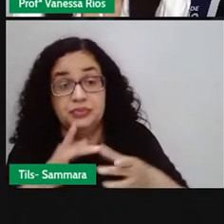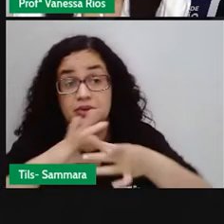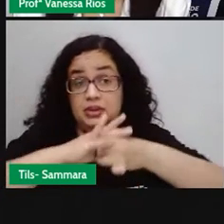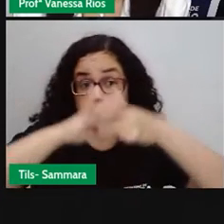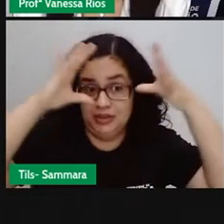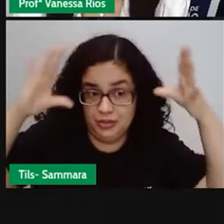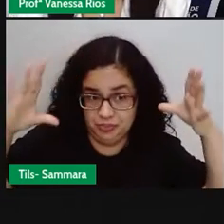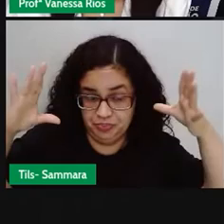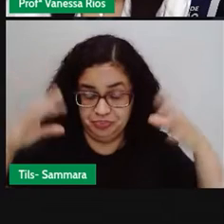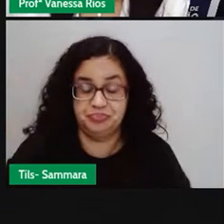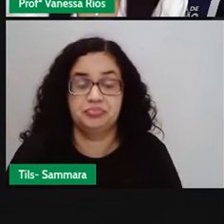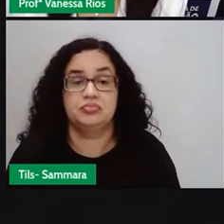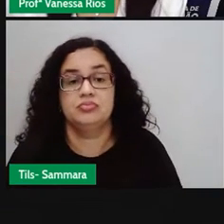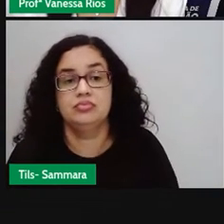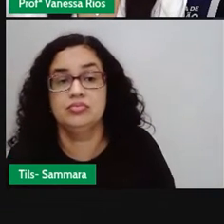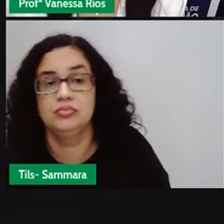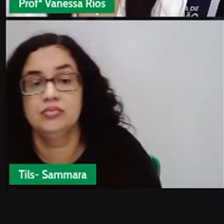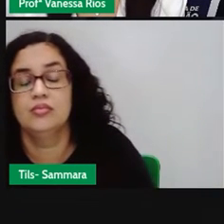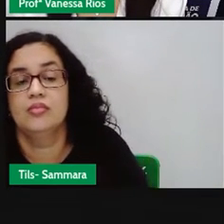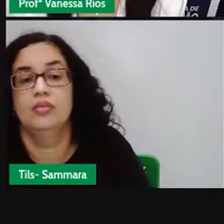ato cidadão.